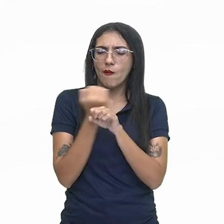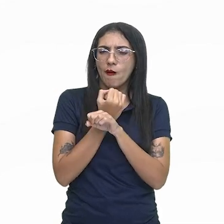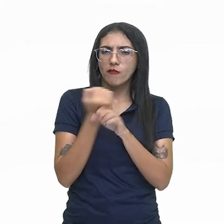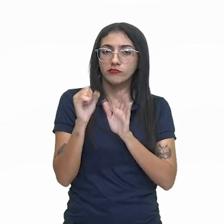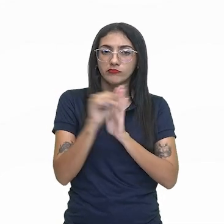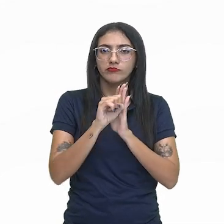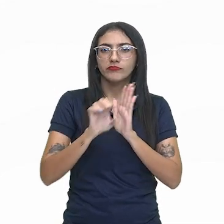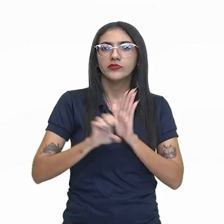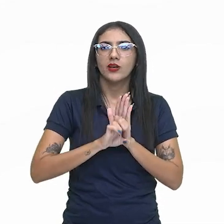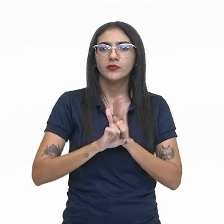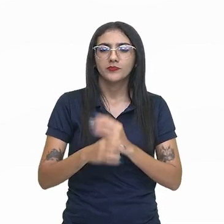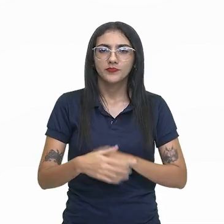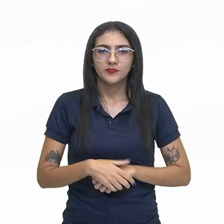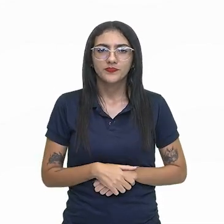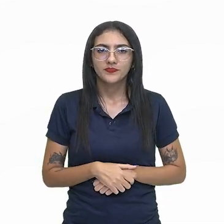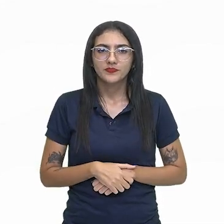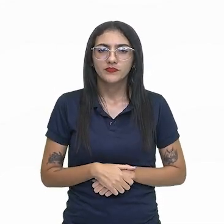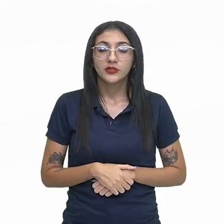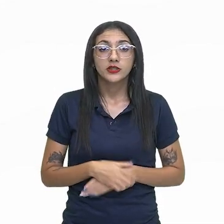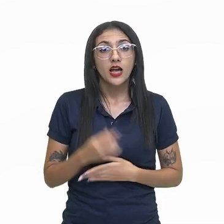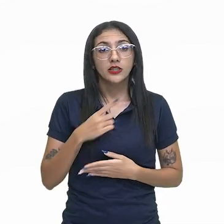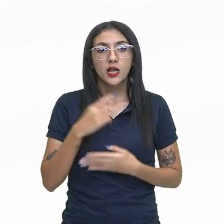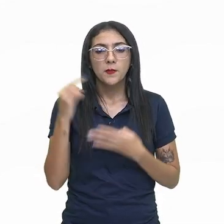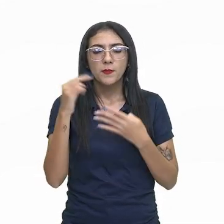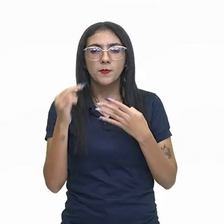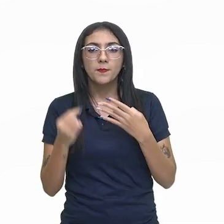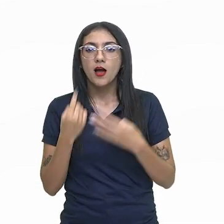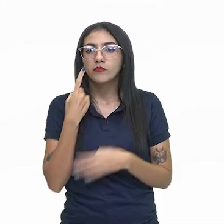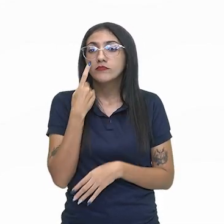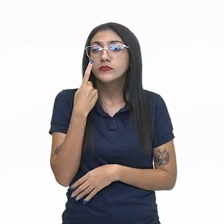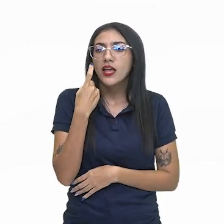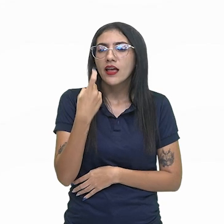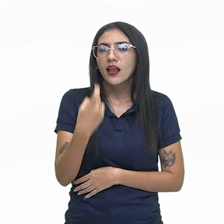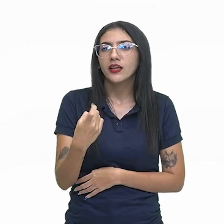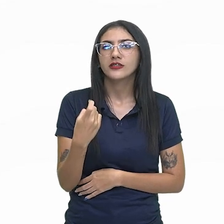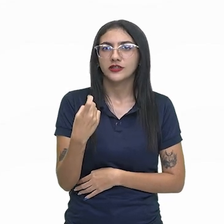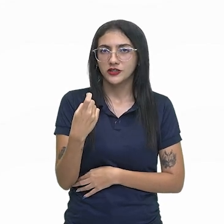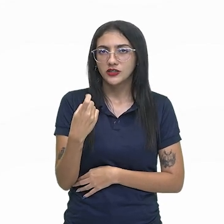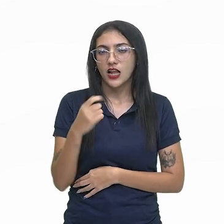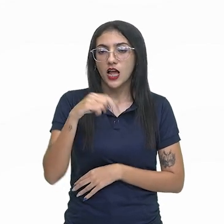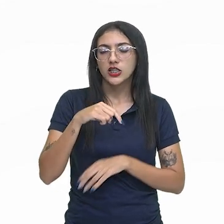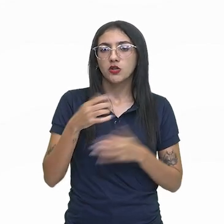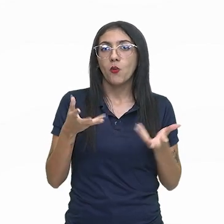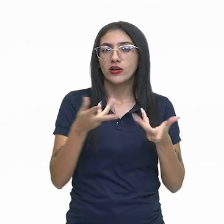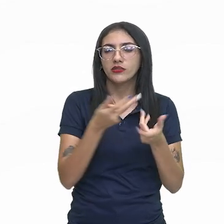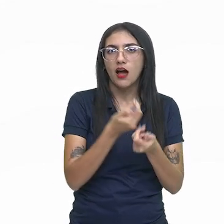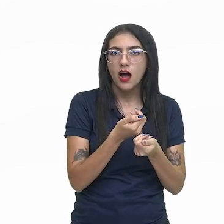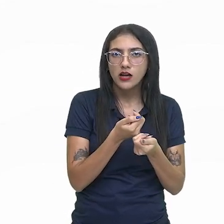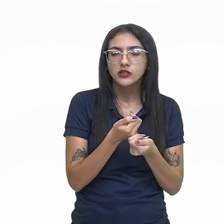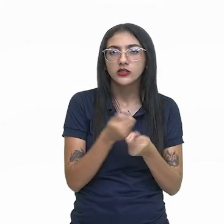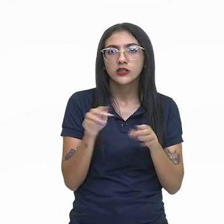séculos, né? E aí nós temos os fatores, né, atrativos, repulsivos, que vão fazer com que